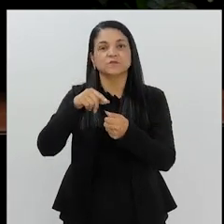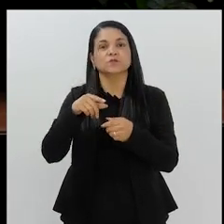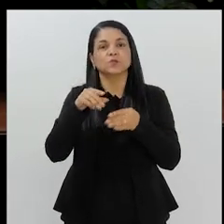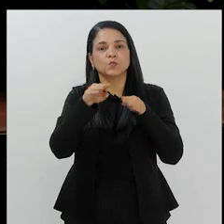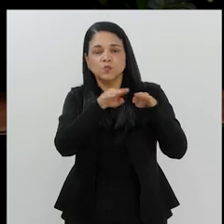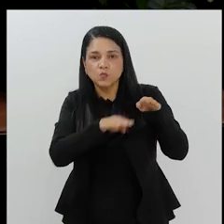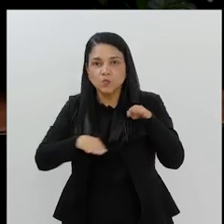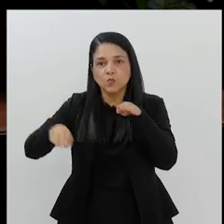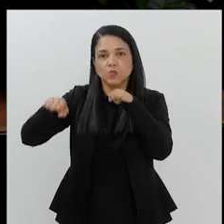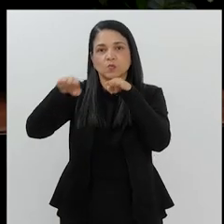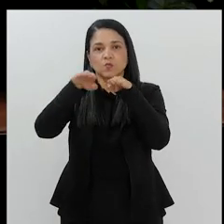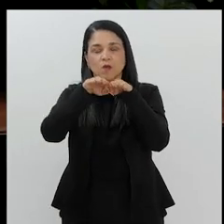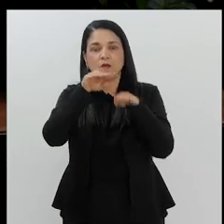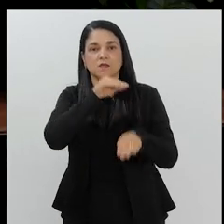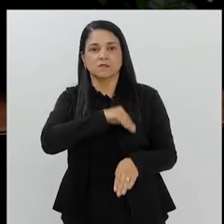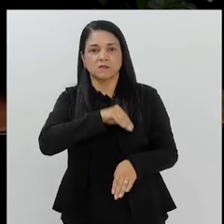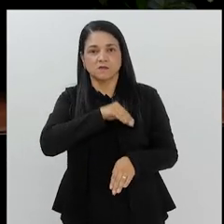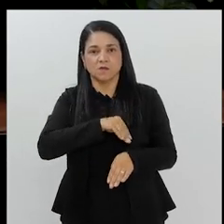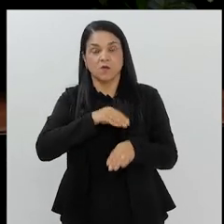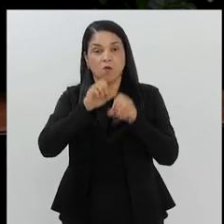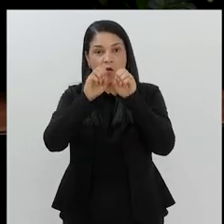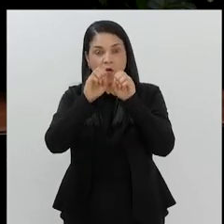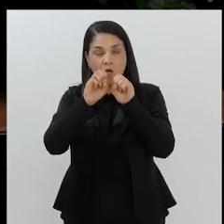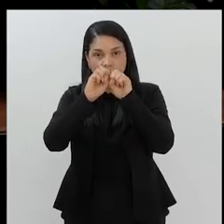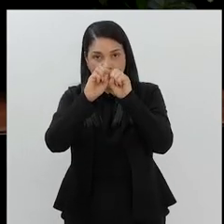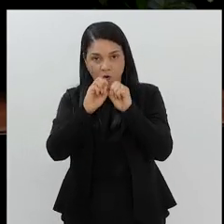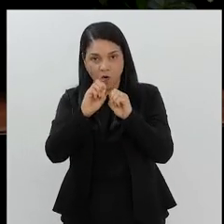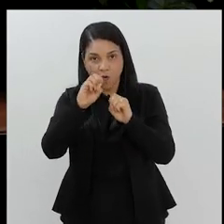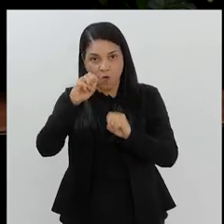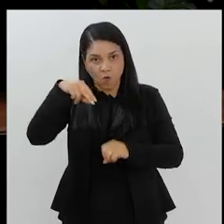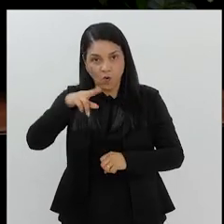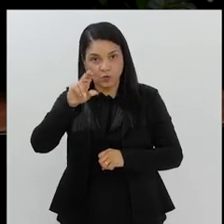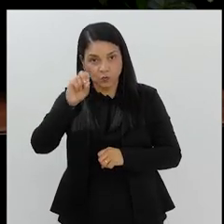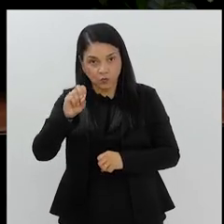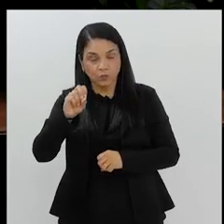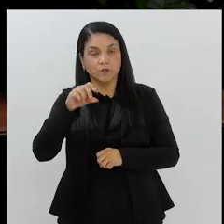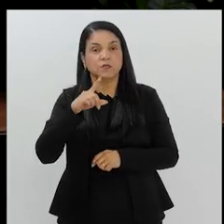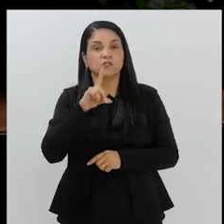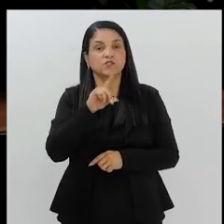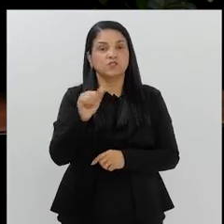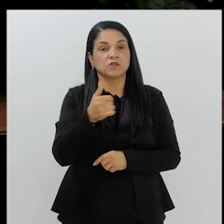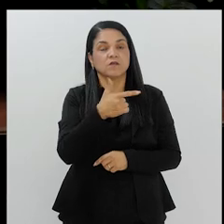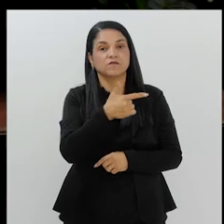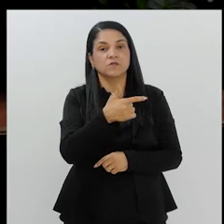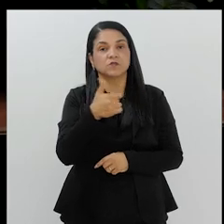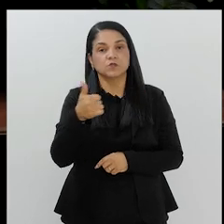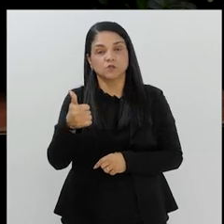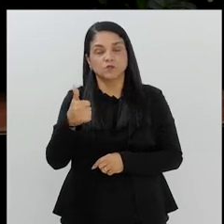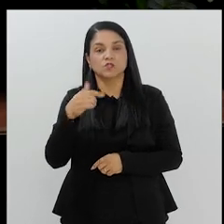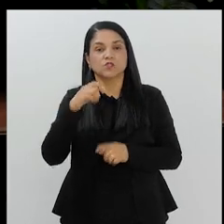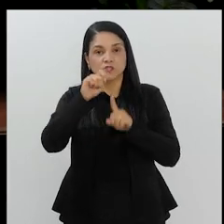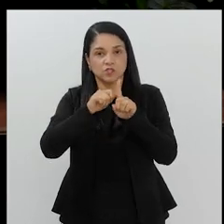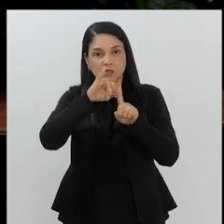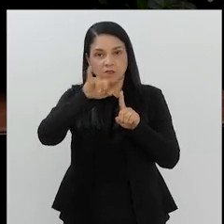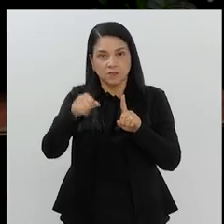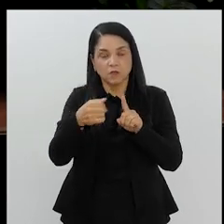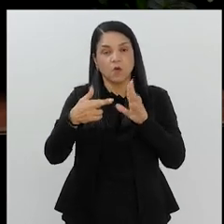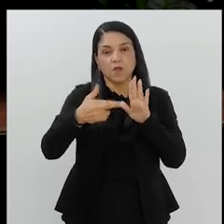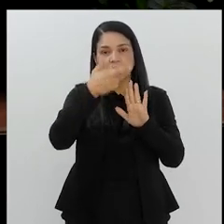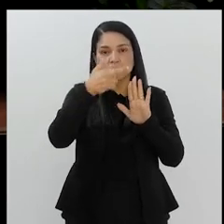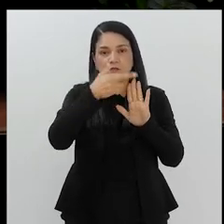salarial um dia instituído pela ONU no dia 21 de Janeiro de 2020 at da resolução